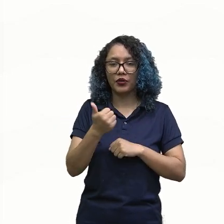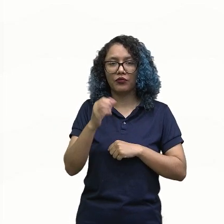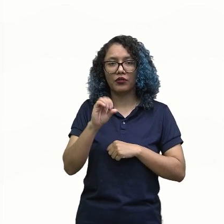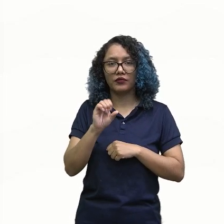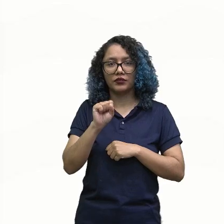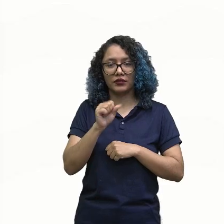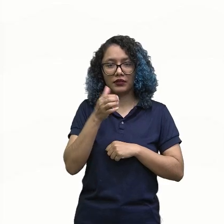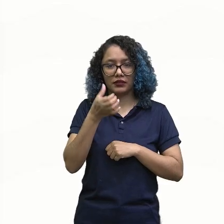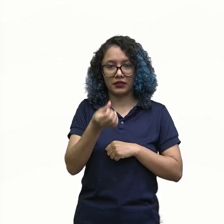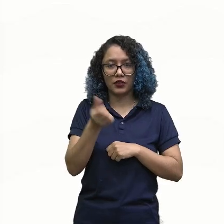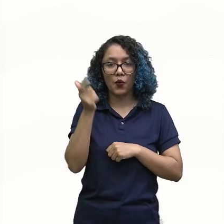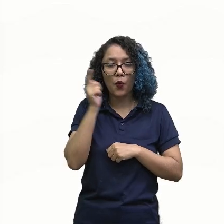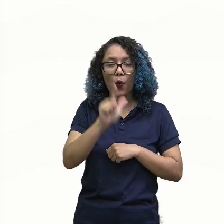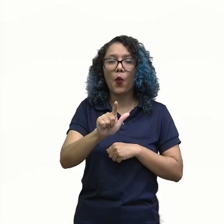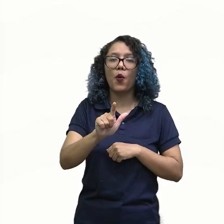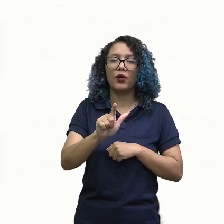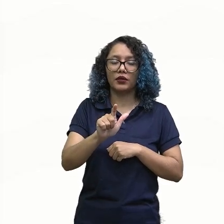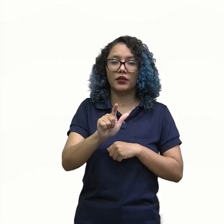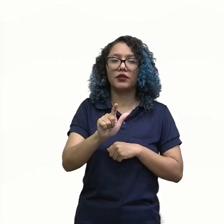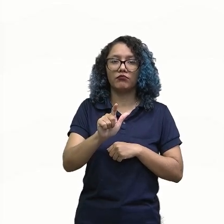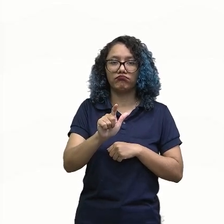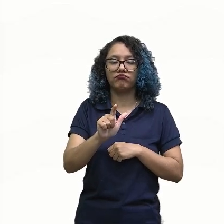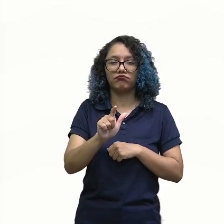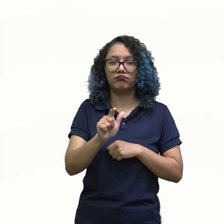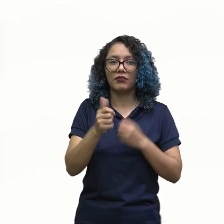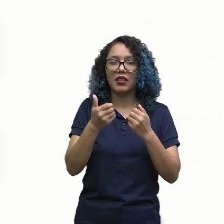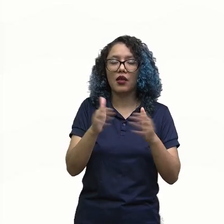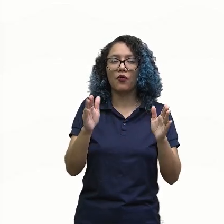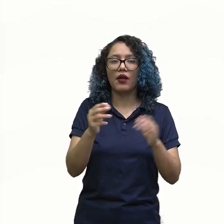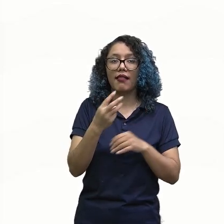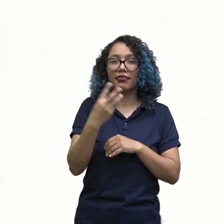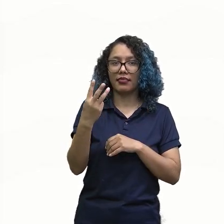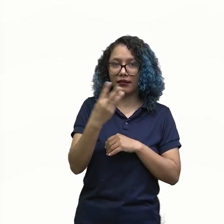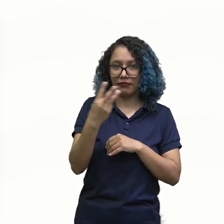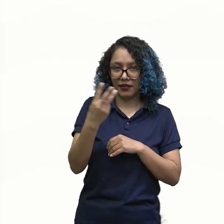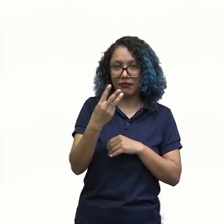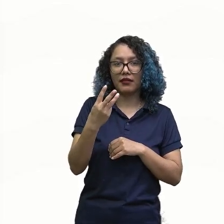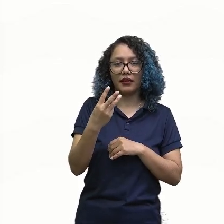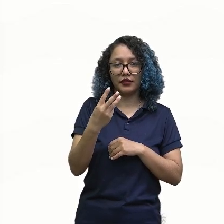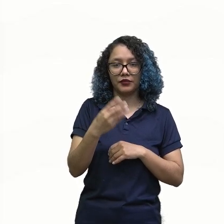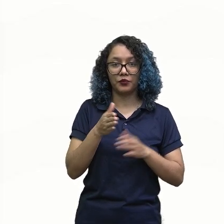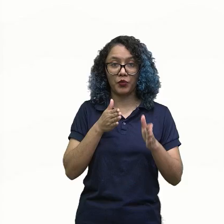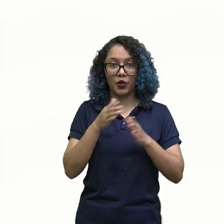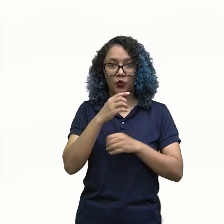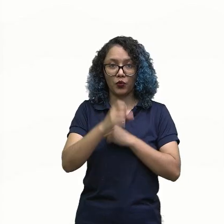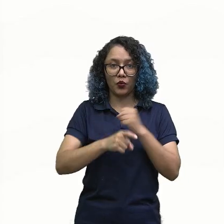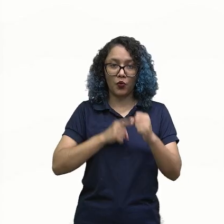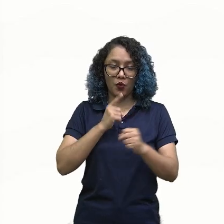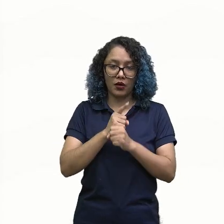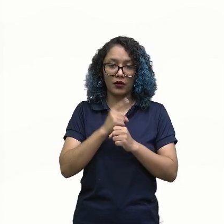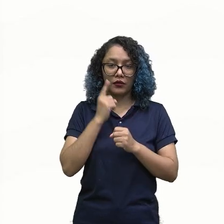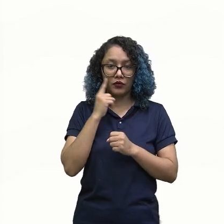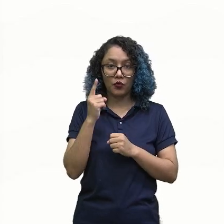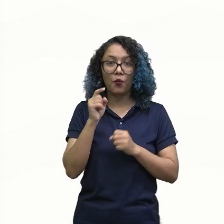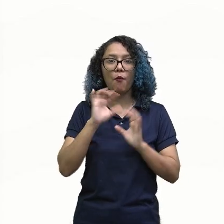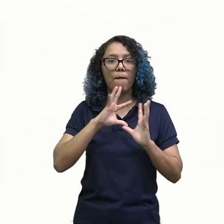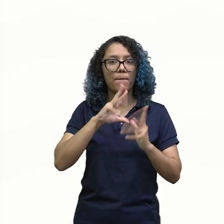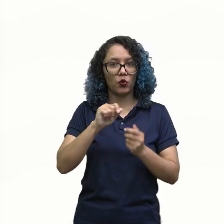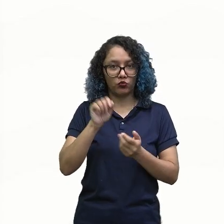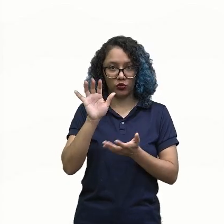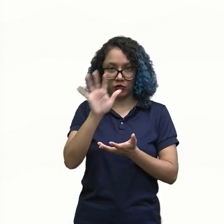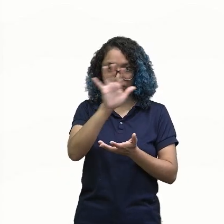1986, que conseguiram abrir 33 só naquele ano. Isso aqui, gente, a gente está falando de um aspecto global,